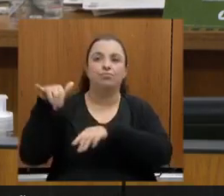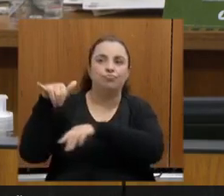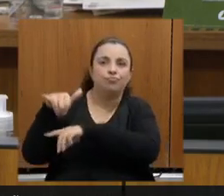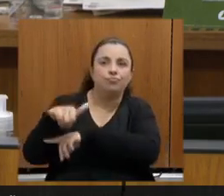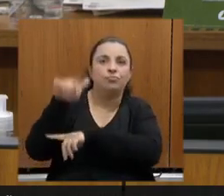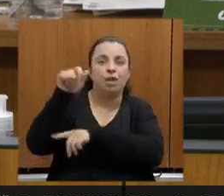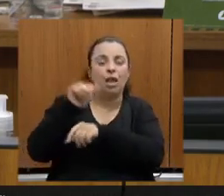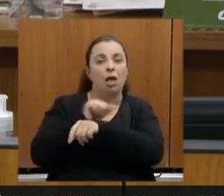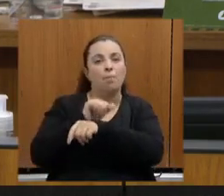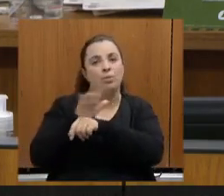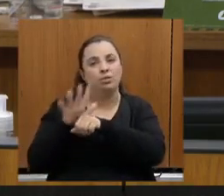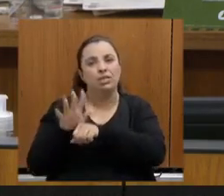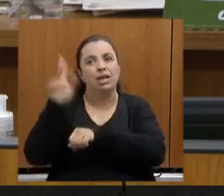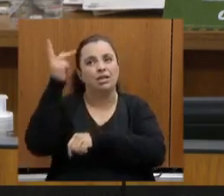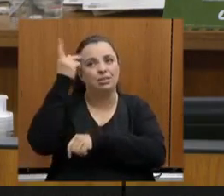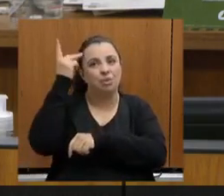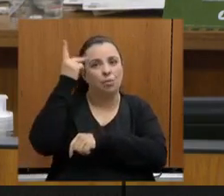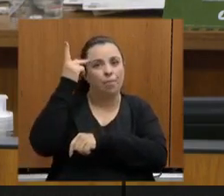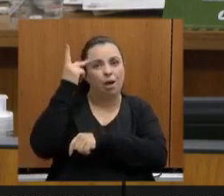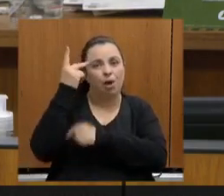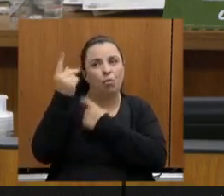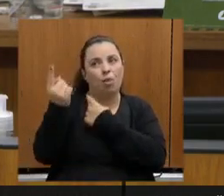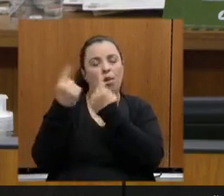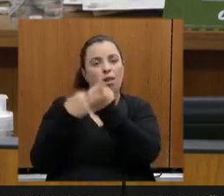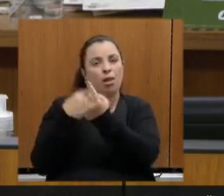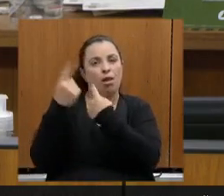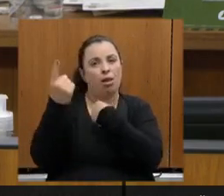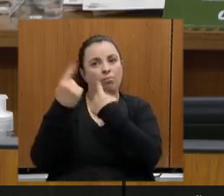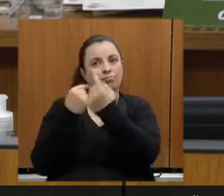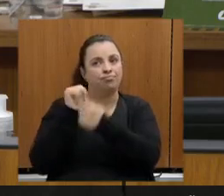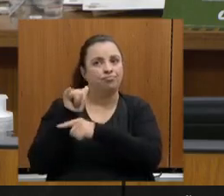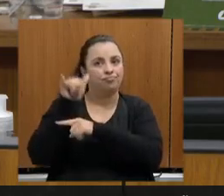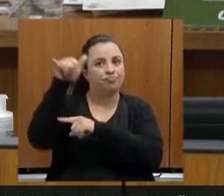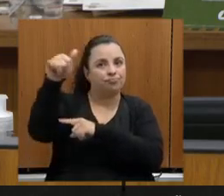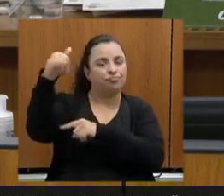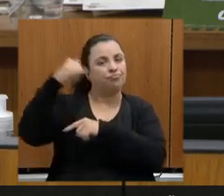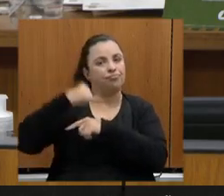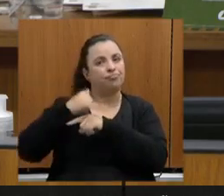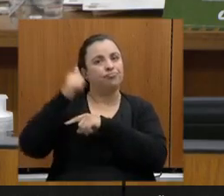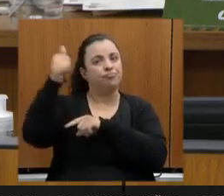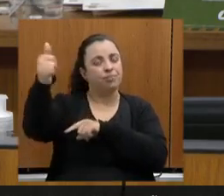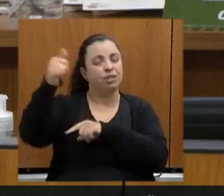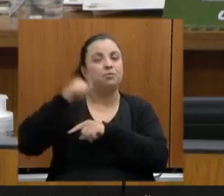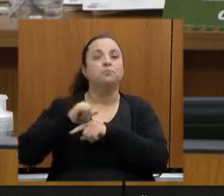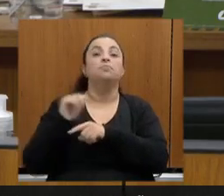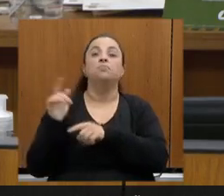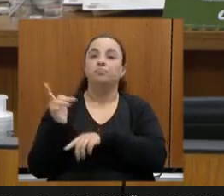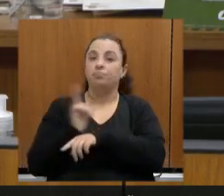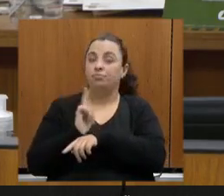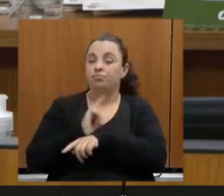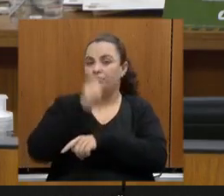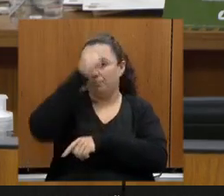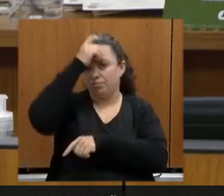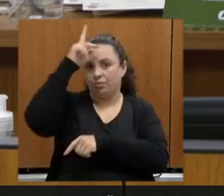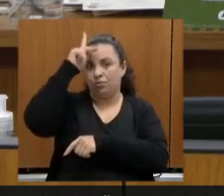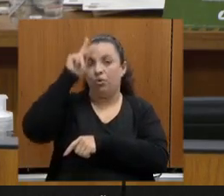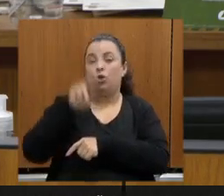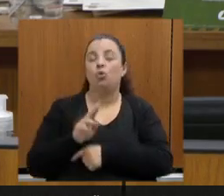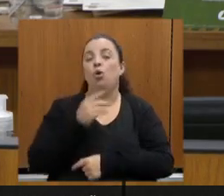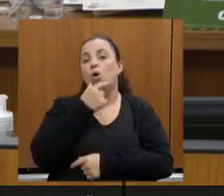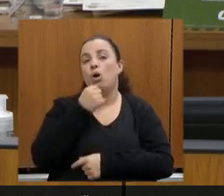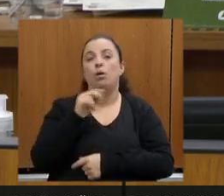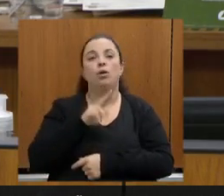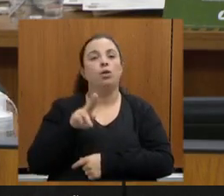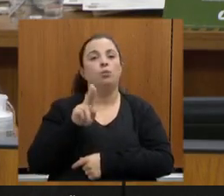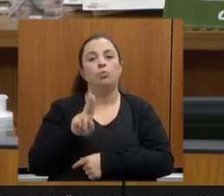Deus pela pela gestão do nosso prefeito Humberto Soto né que tem de ouvido muito a nossa